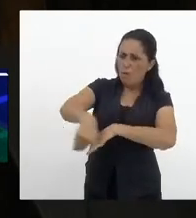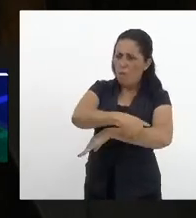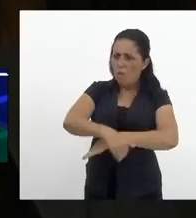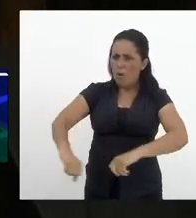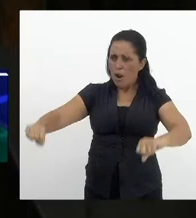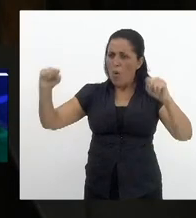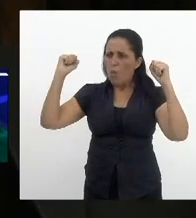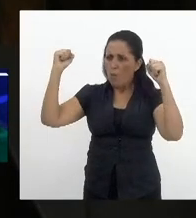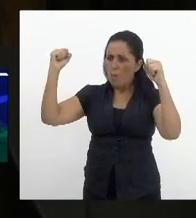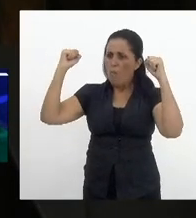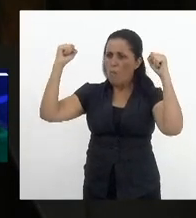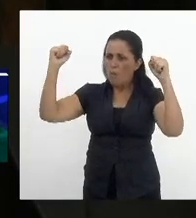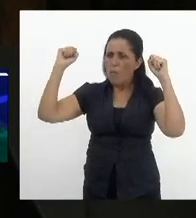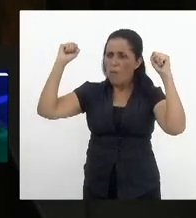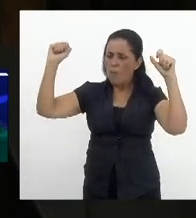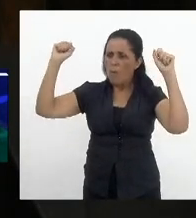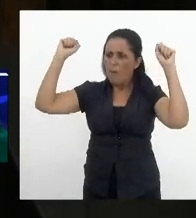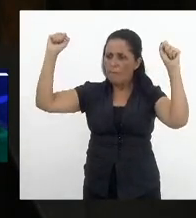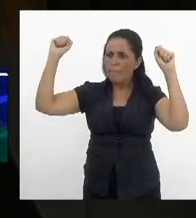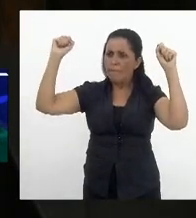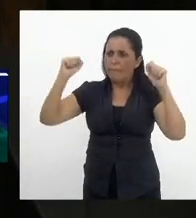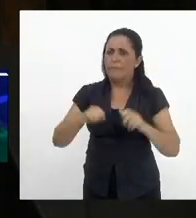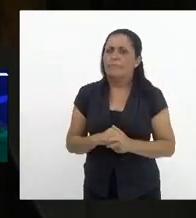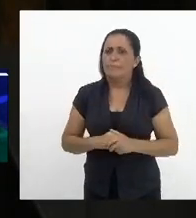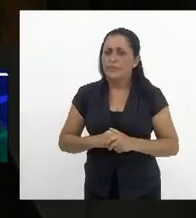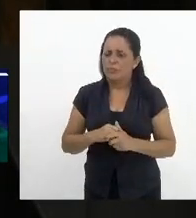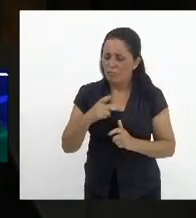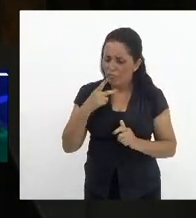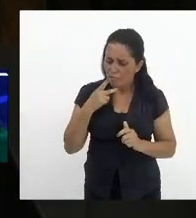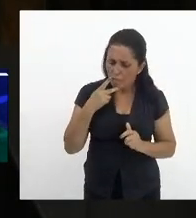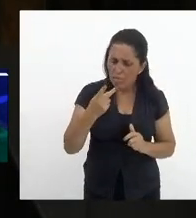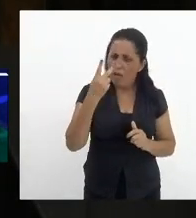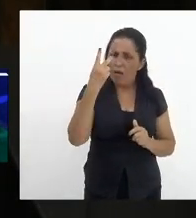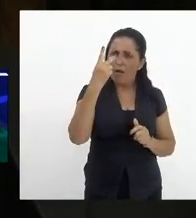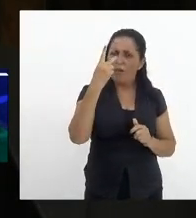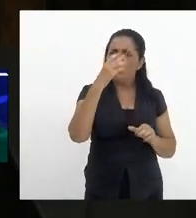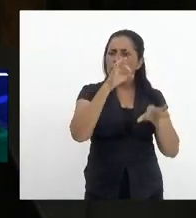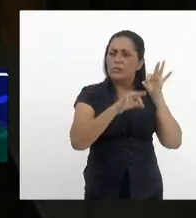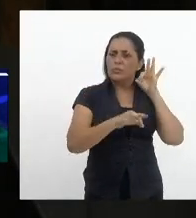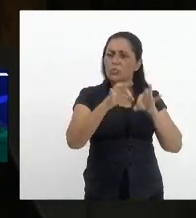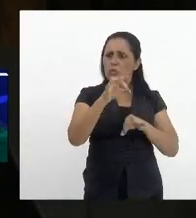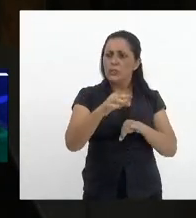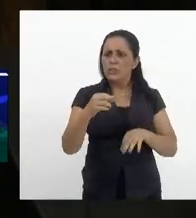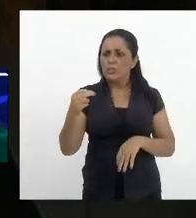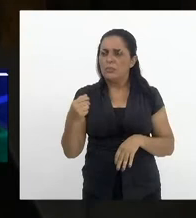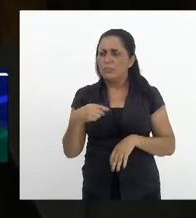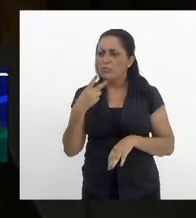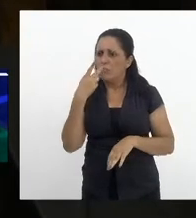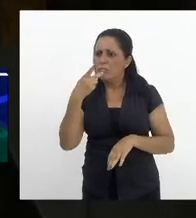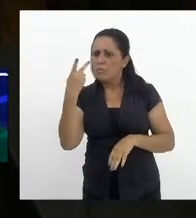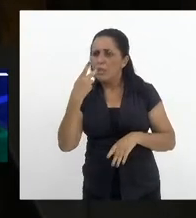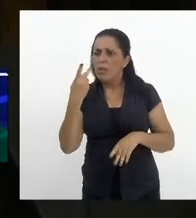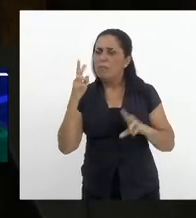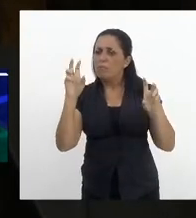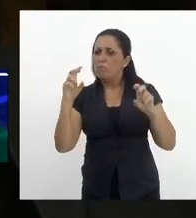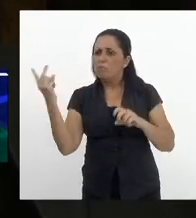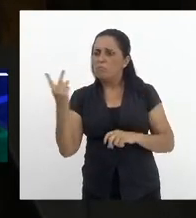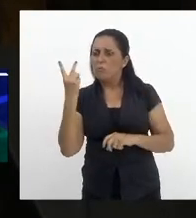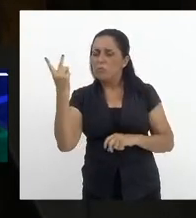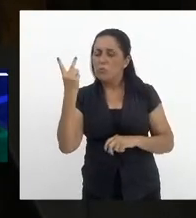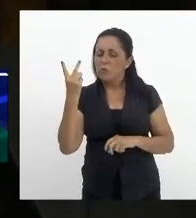de protestar, de emitir juízo de valores nos parlamentos ou em